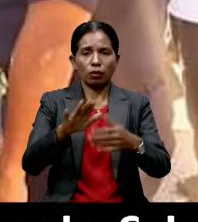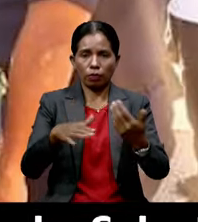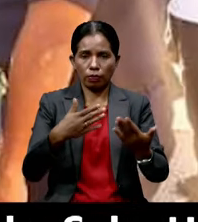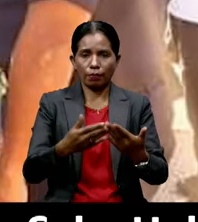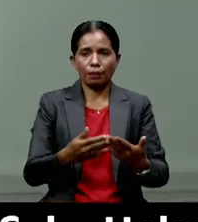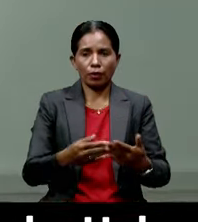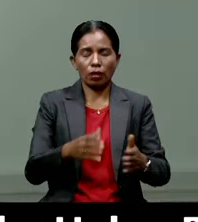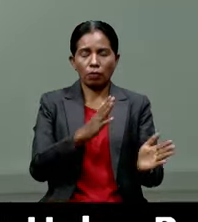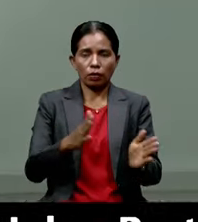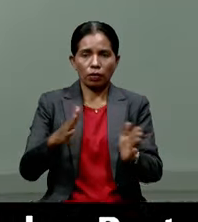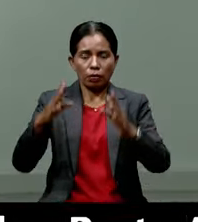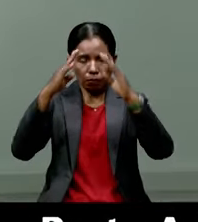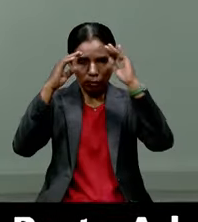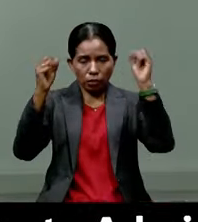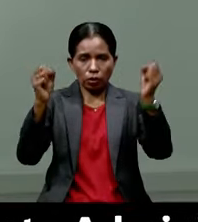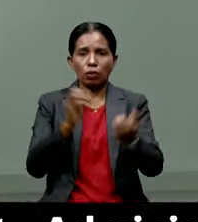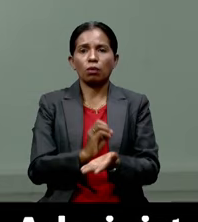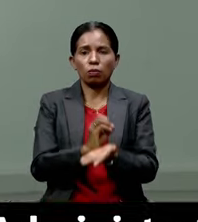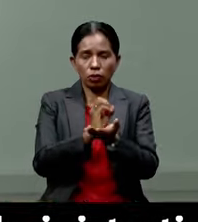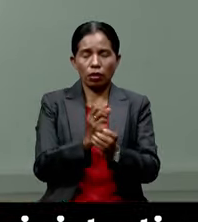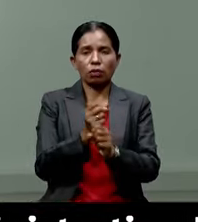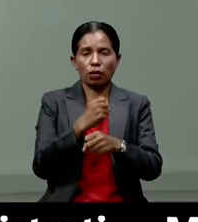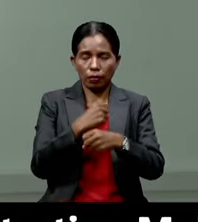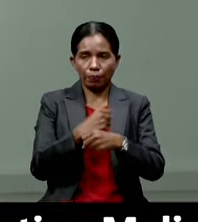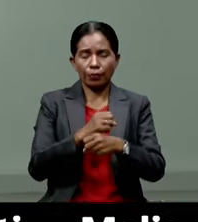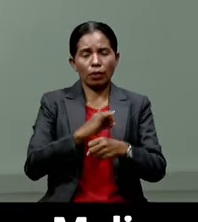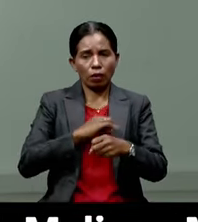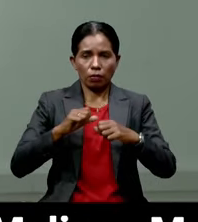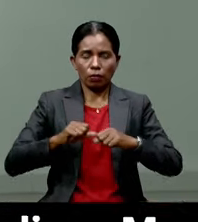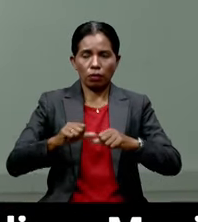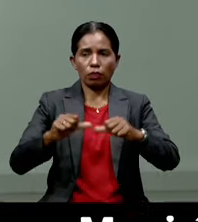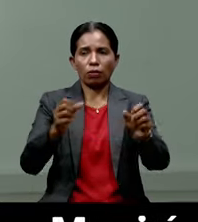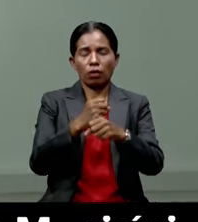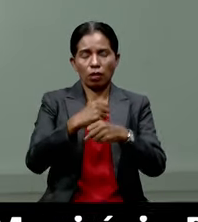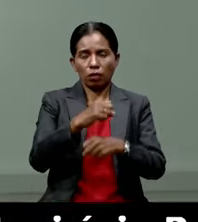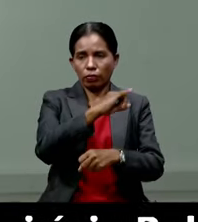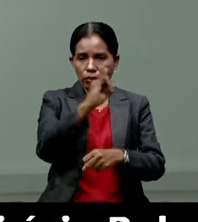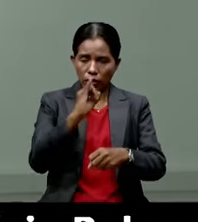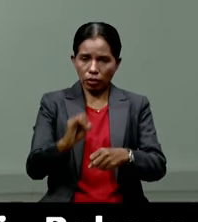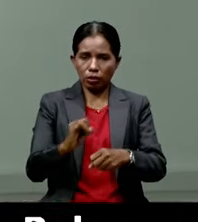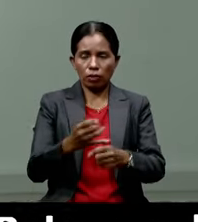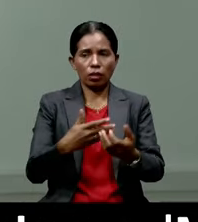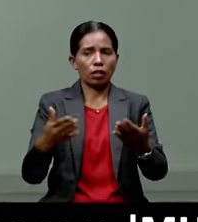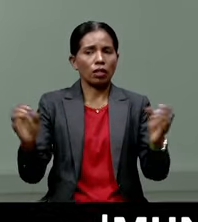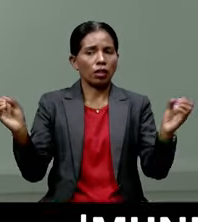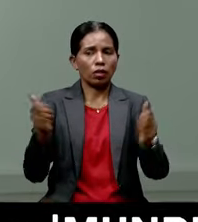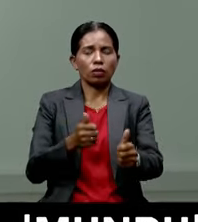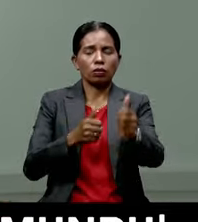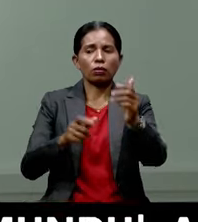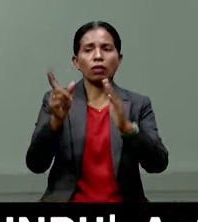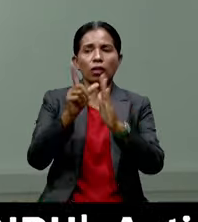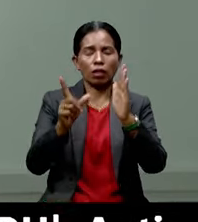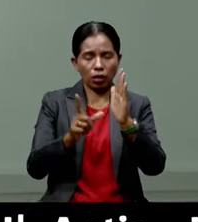beke presidenti raiwa to halo ne anoin ne bele continua investiga sa sambal ne beke la du tuir lei ne permite